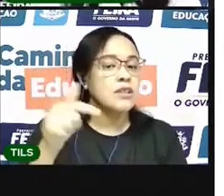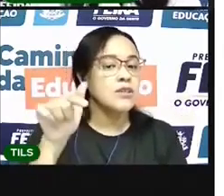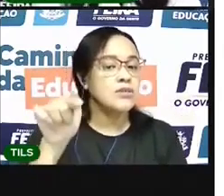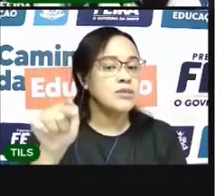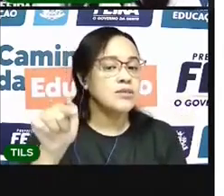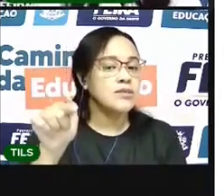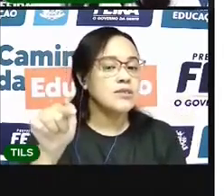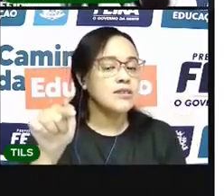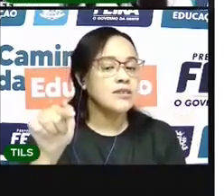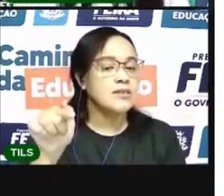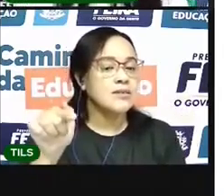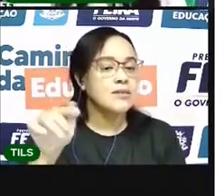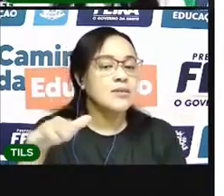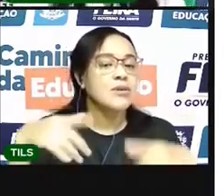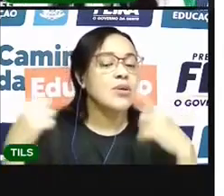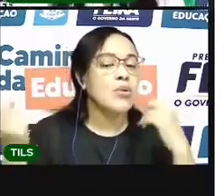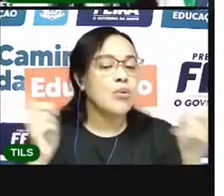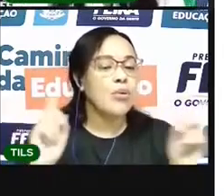7?